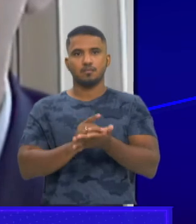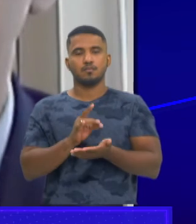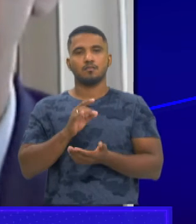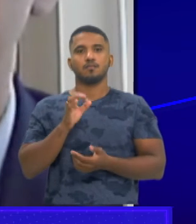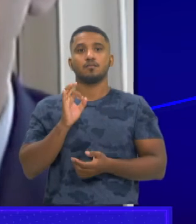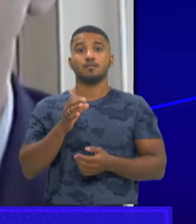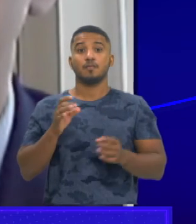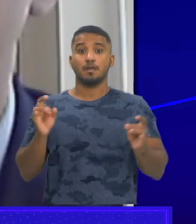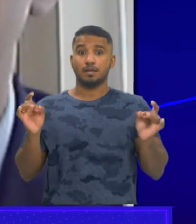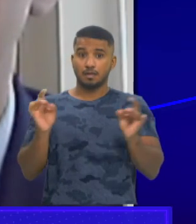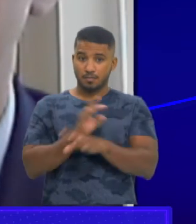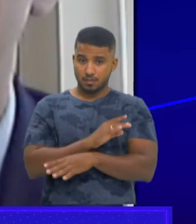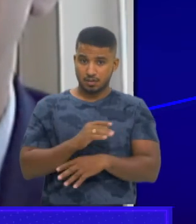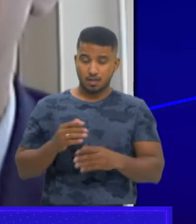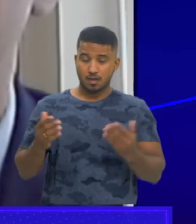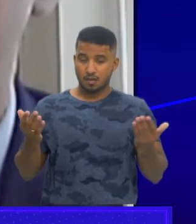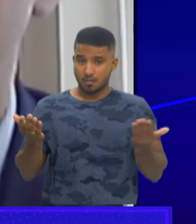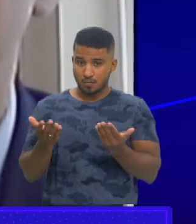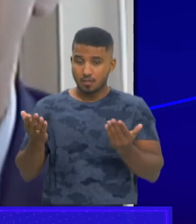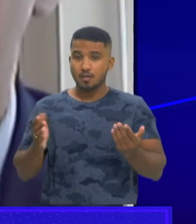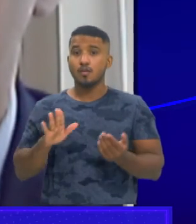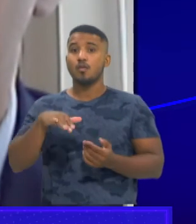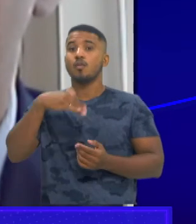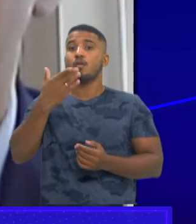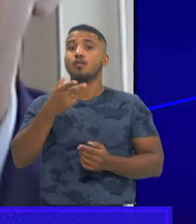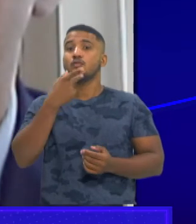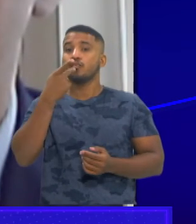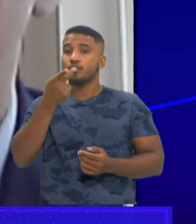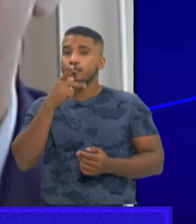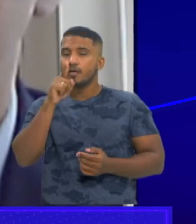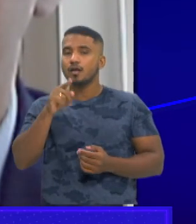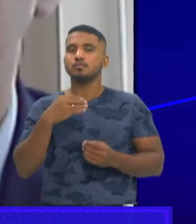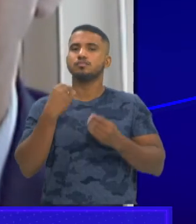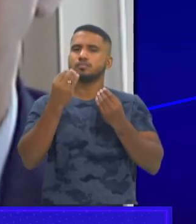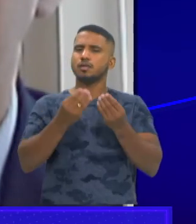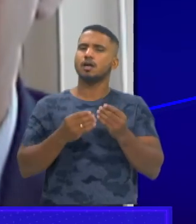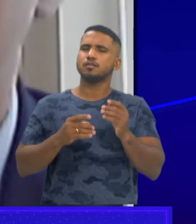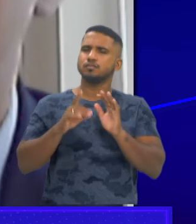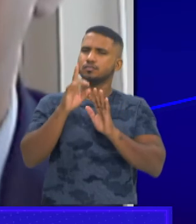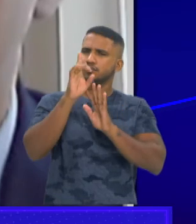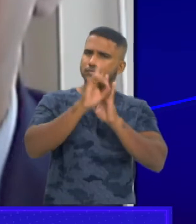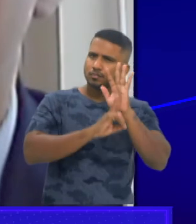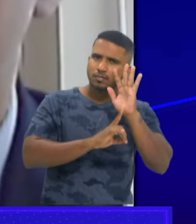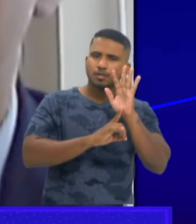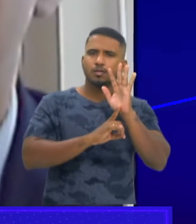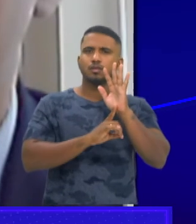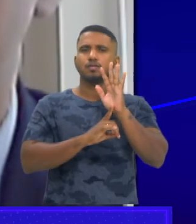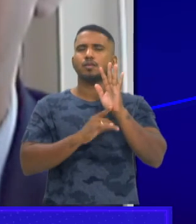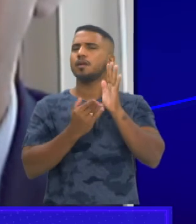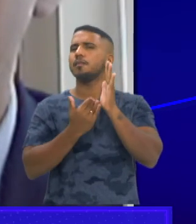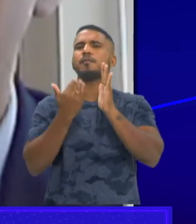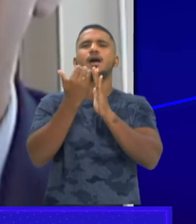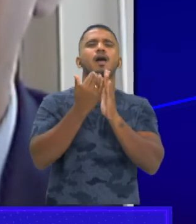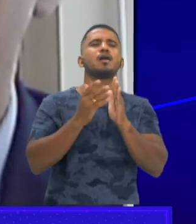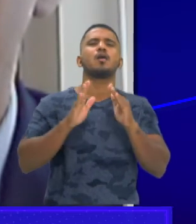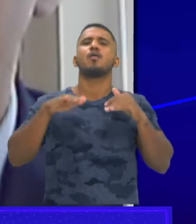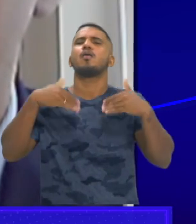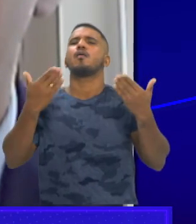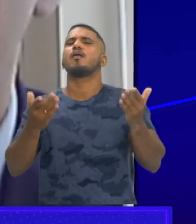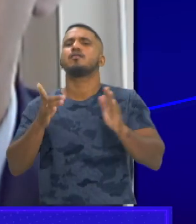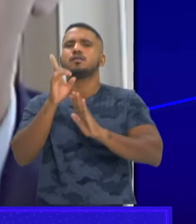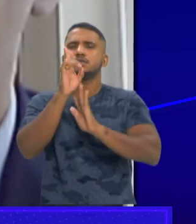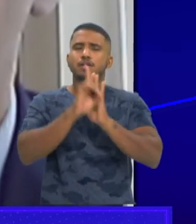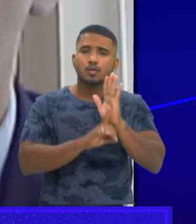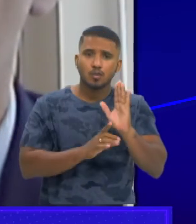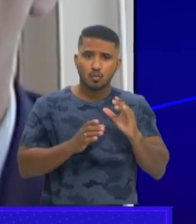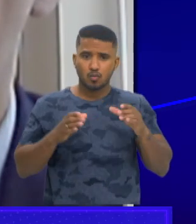nosso trabalho, quando o senhor fala em garantir mais direitos, quais seriam esses direitos? A Comissão de Direito